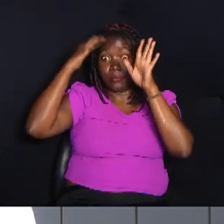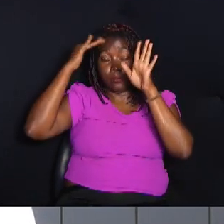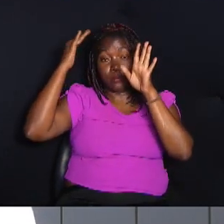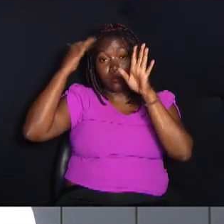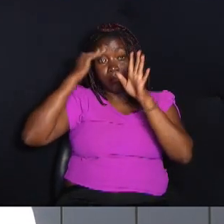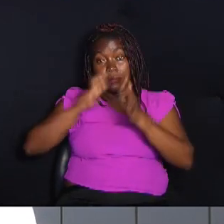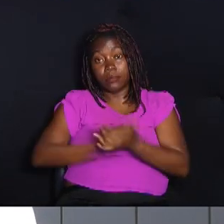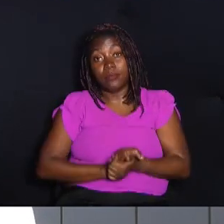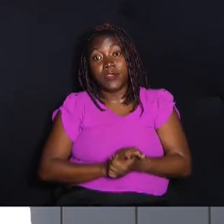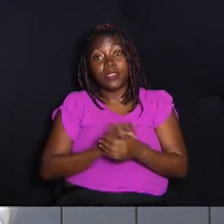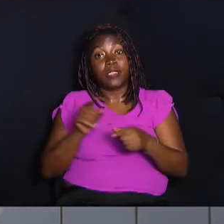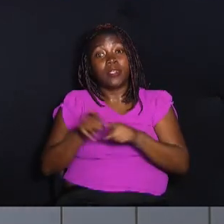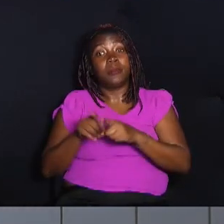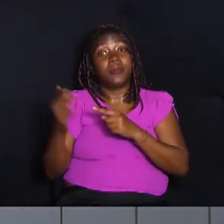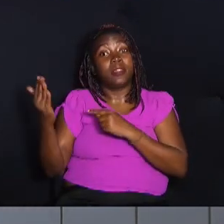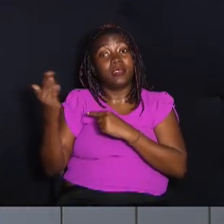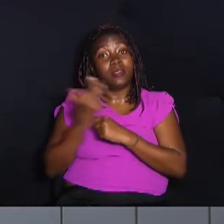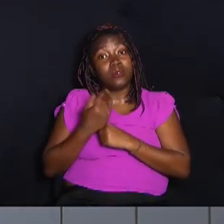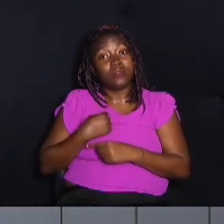nos ajudam